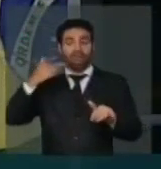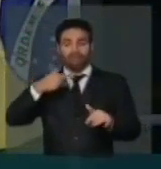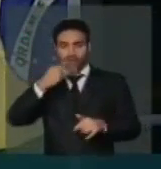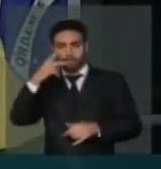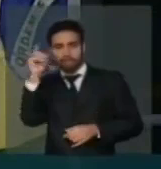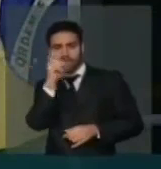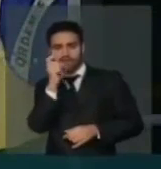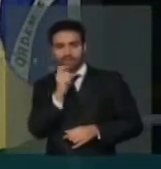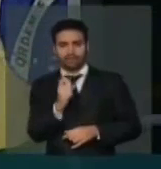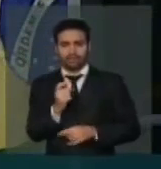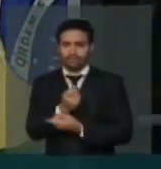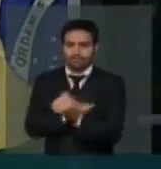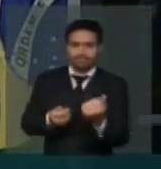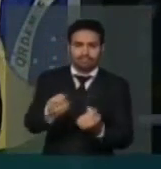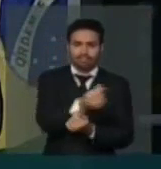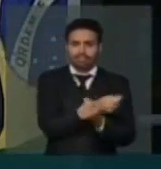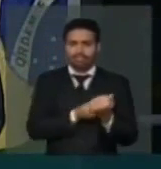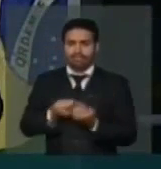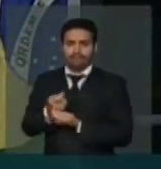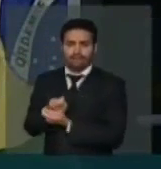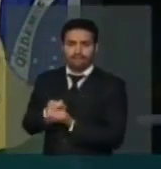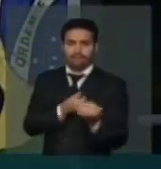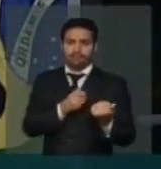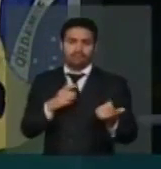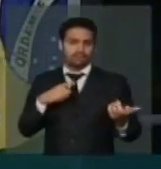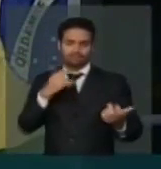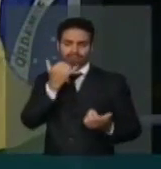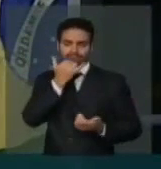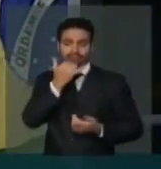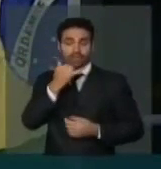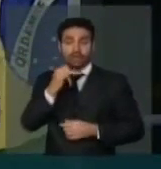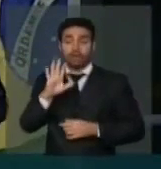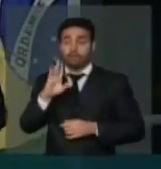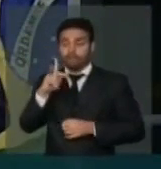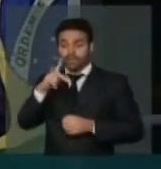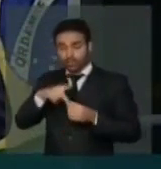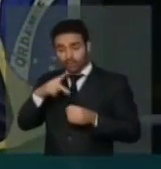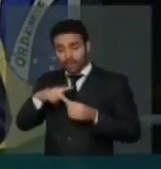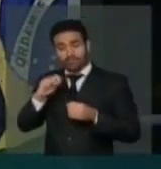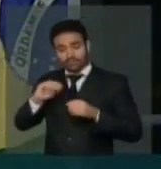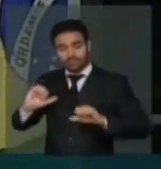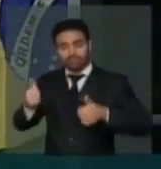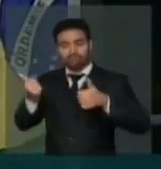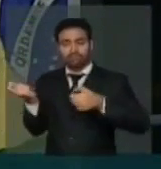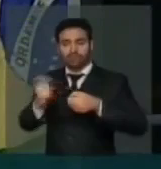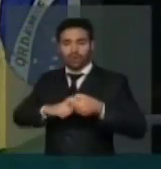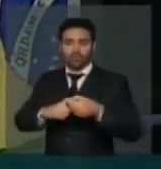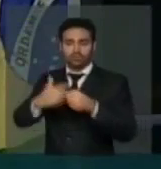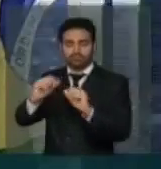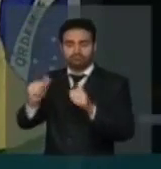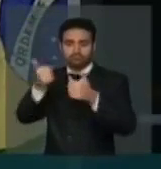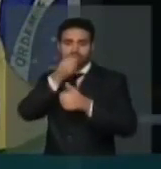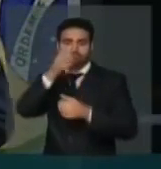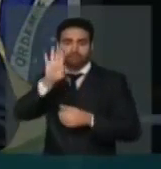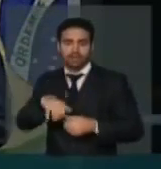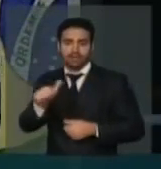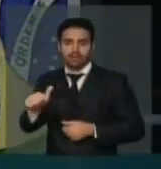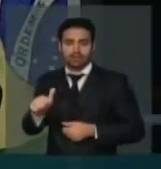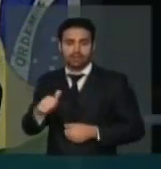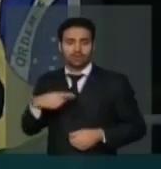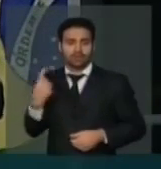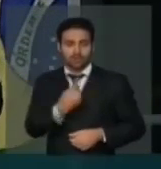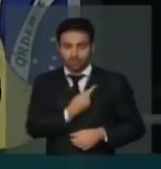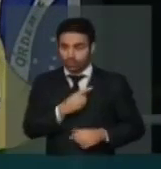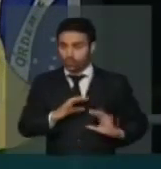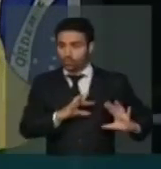verdadeiro estelionato eleitoral. A Petrobras precisa ser recuperada. Precisamos recuperar